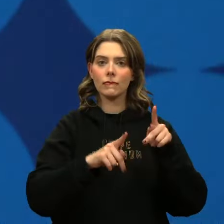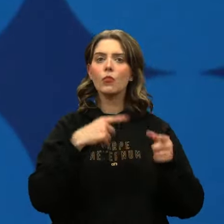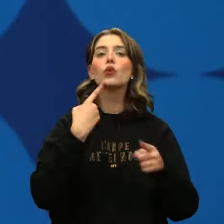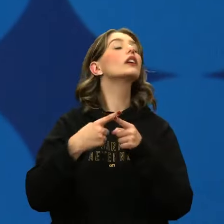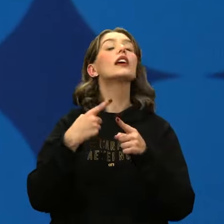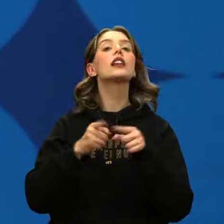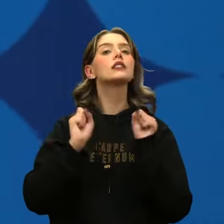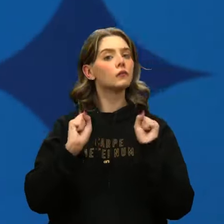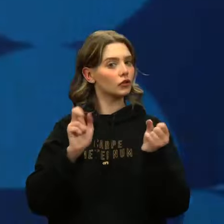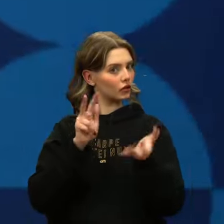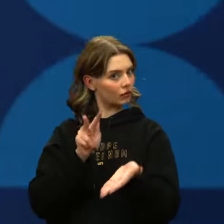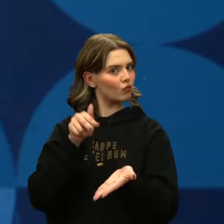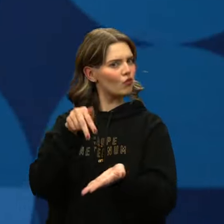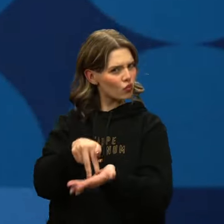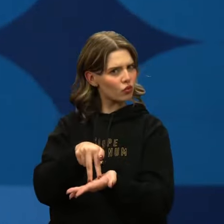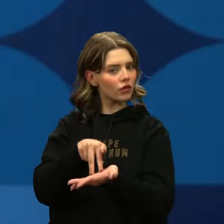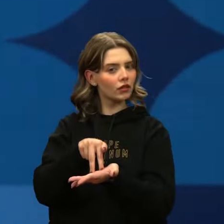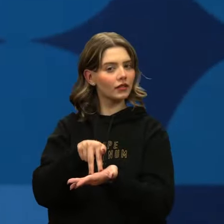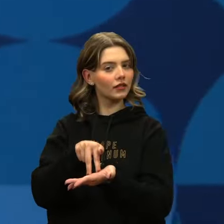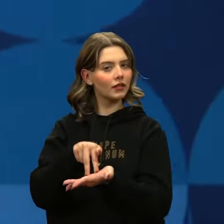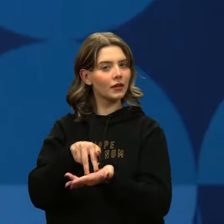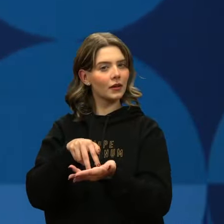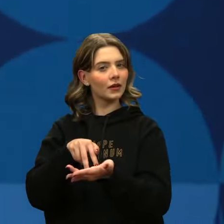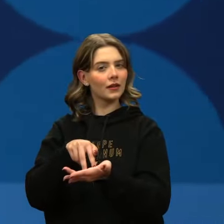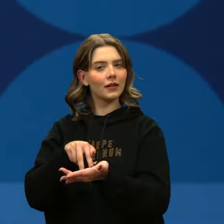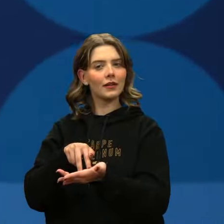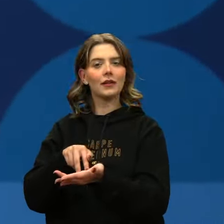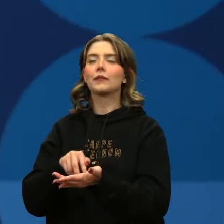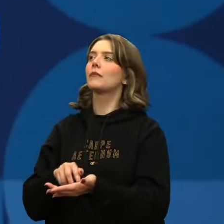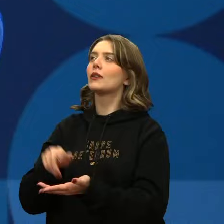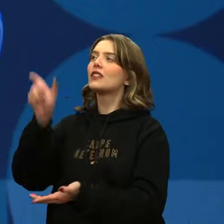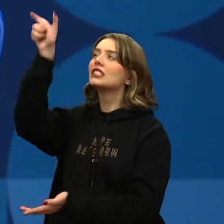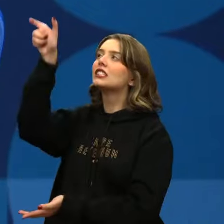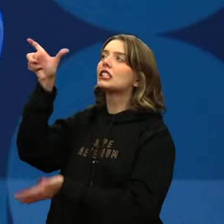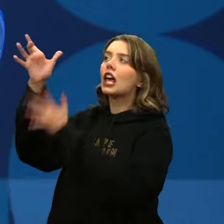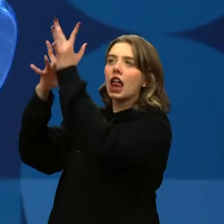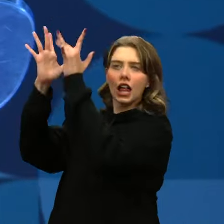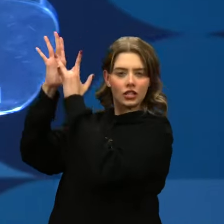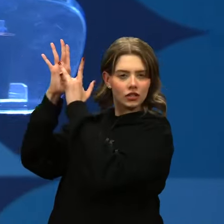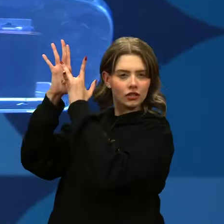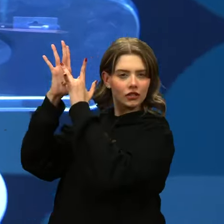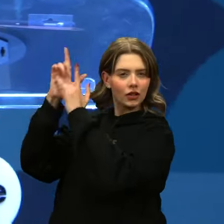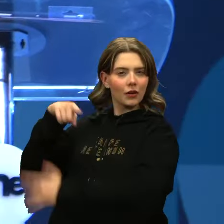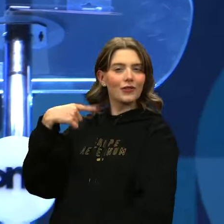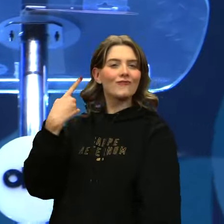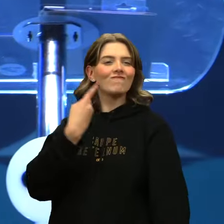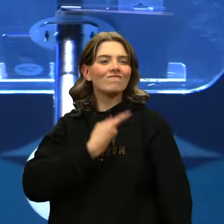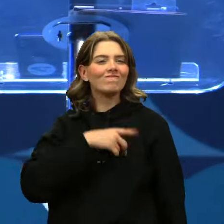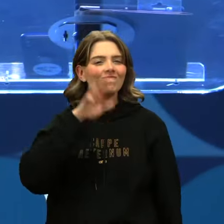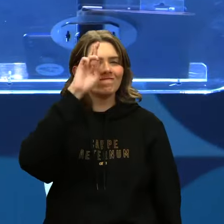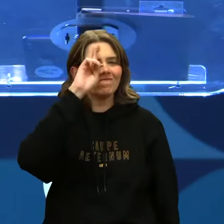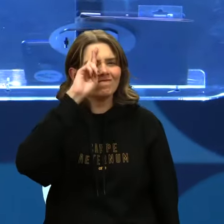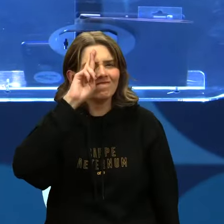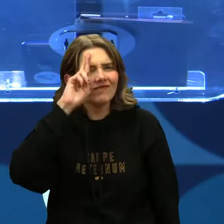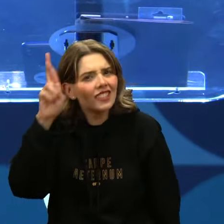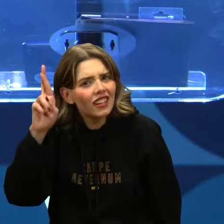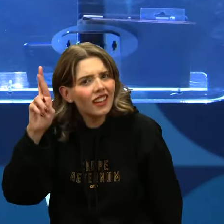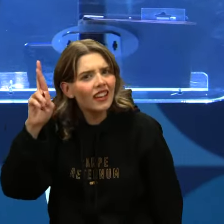inabaláveis. Pelo caráter de Jesus. O nosso Senhor é